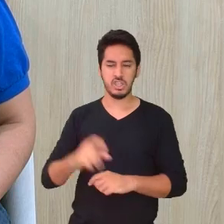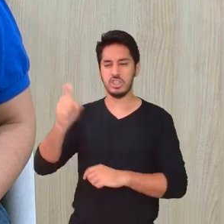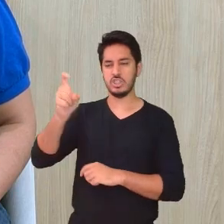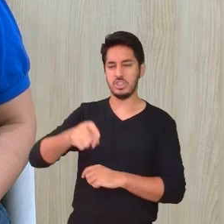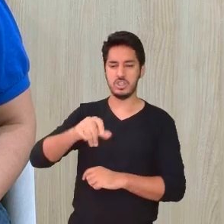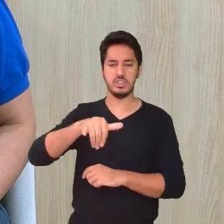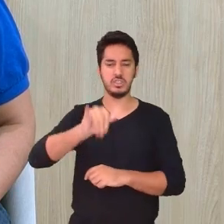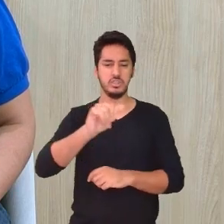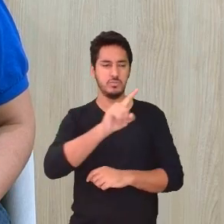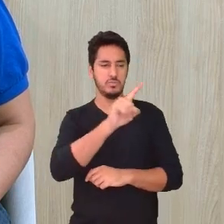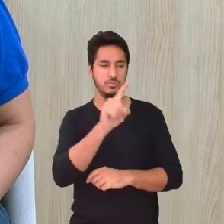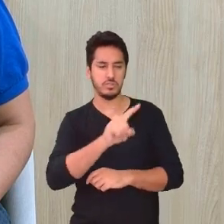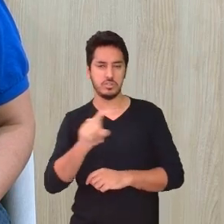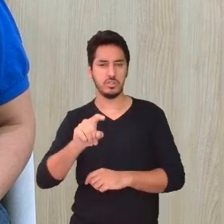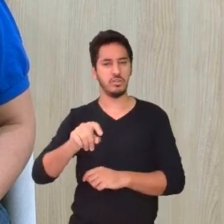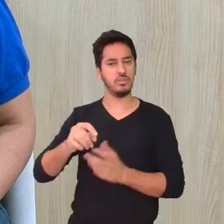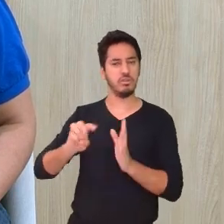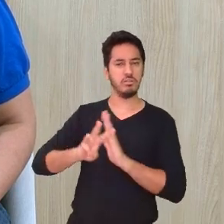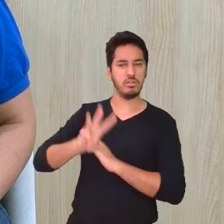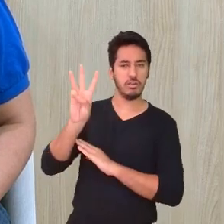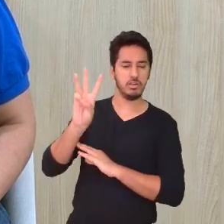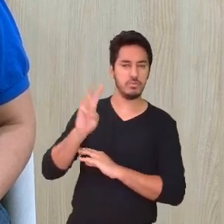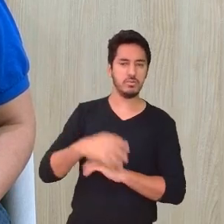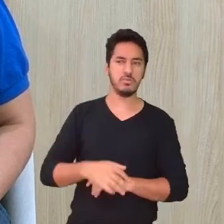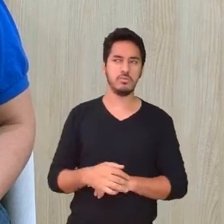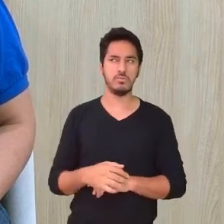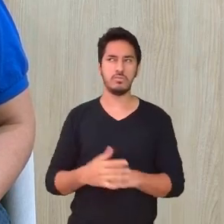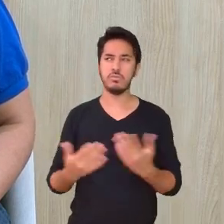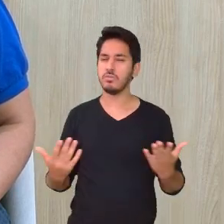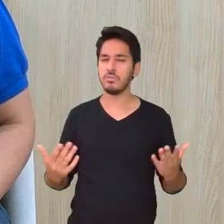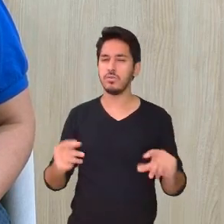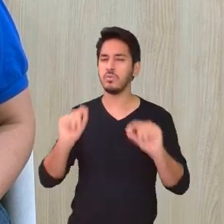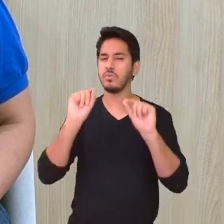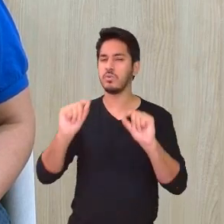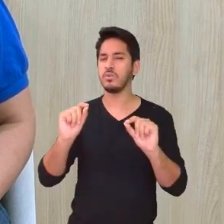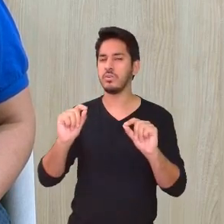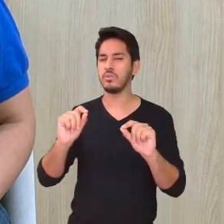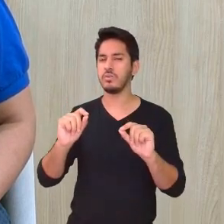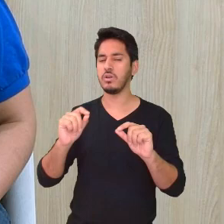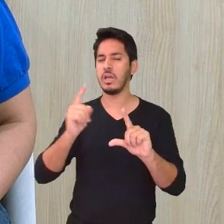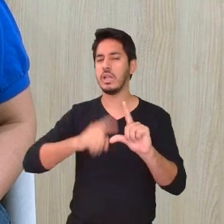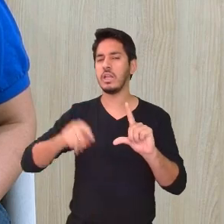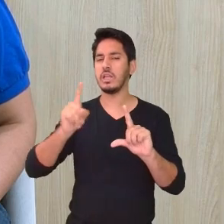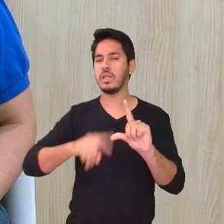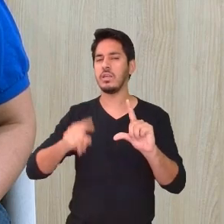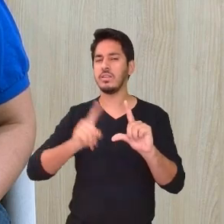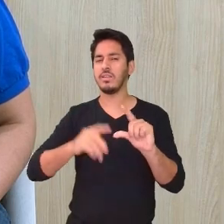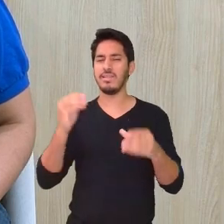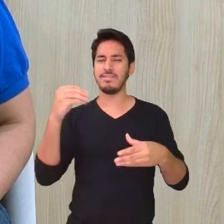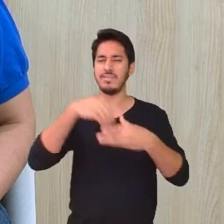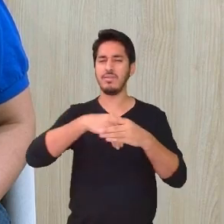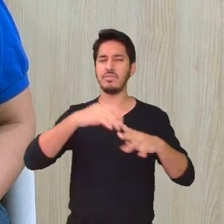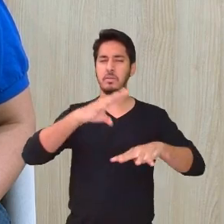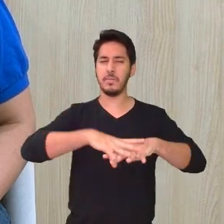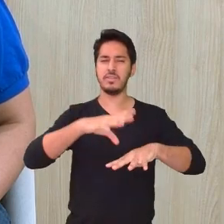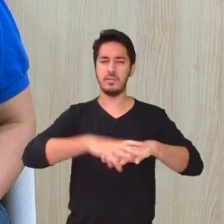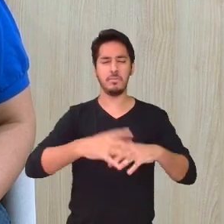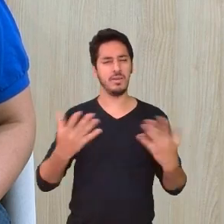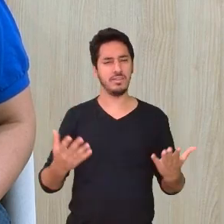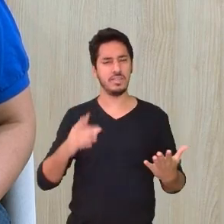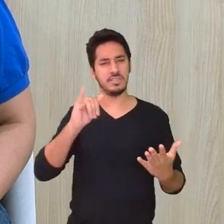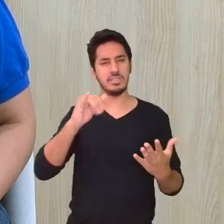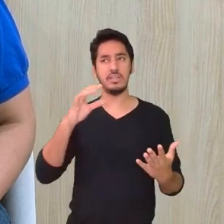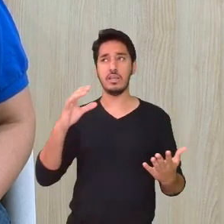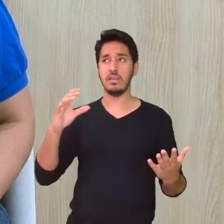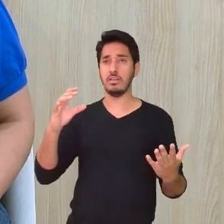X, Y, Z, W, né? E o que é que aquelas letras estão fazendo ali na matemática se a gente aprendeu a vida toda